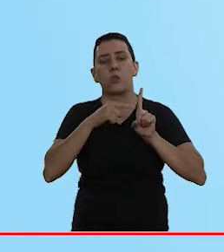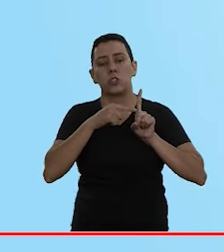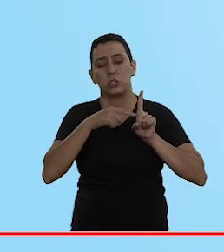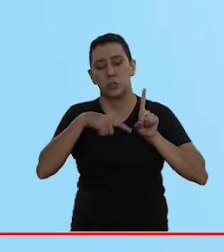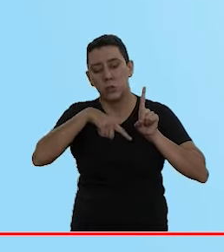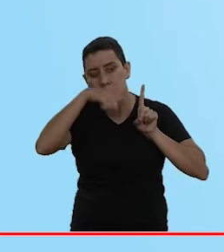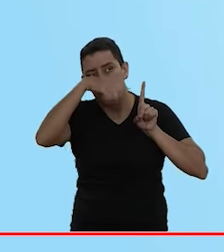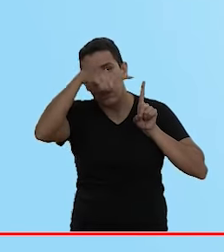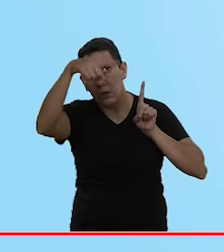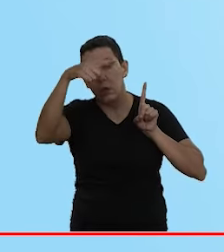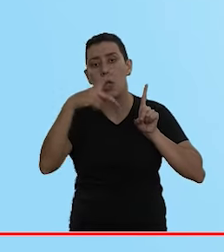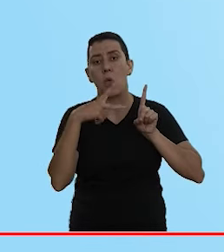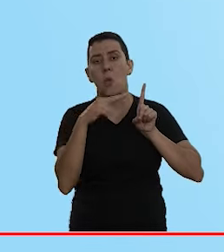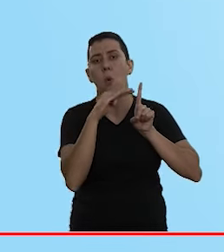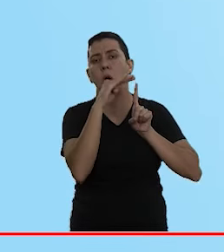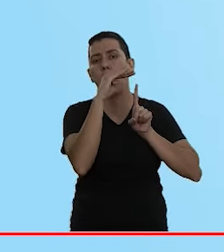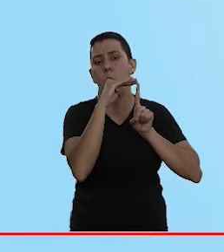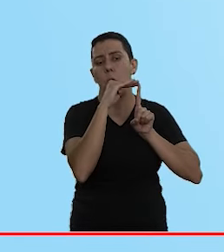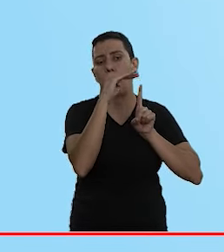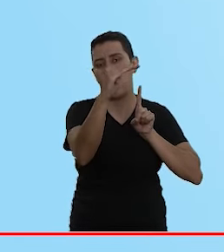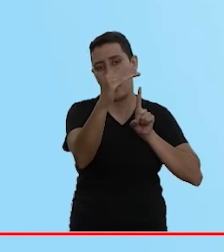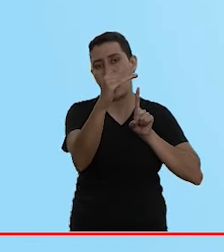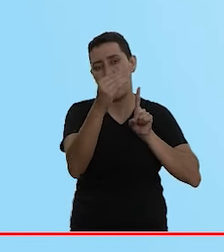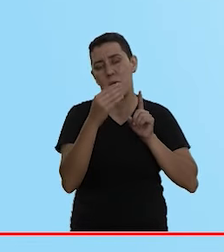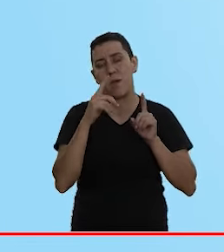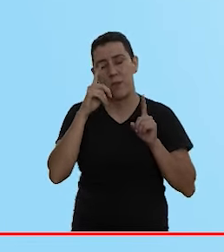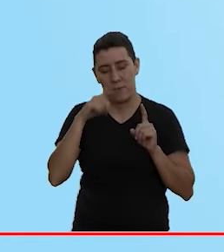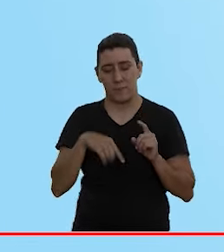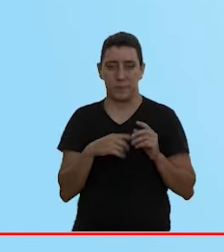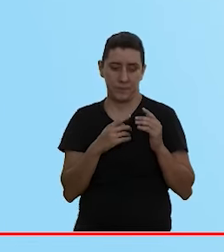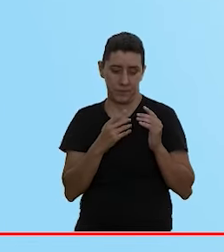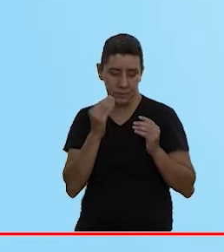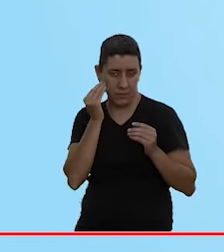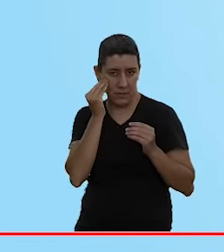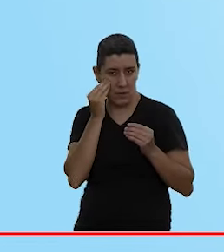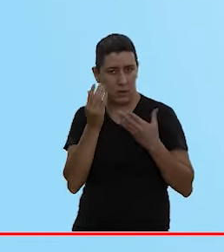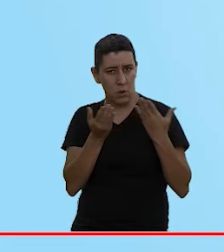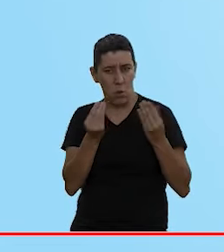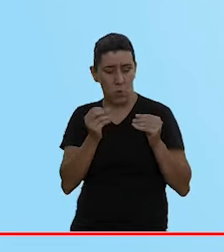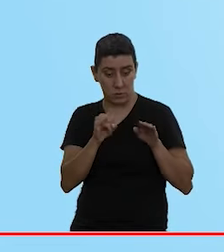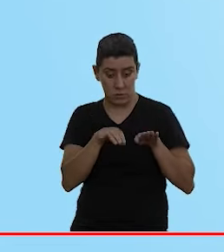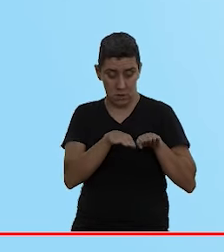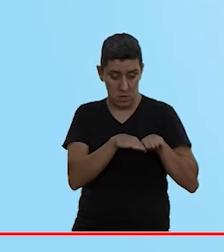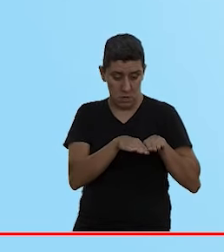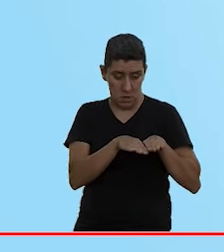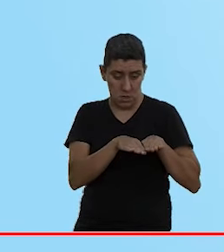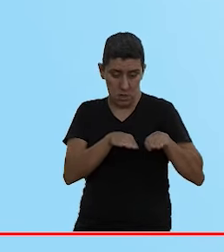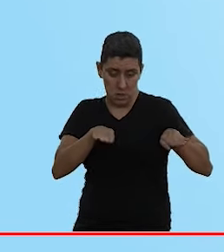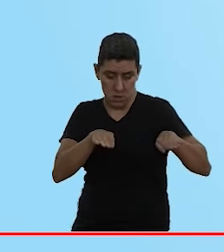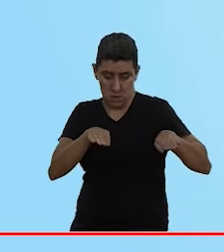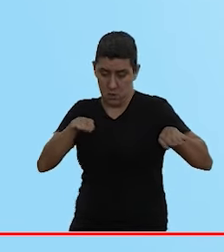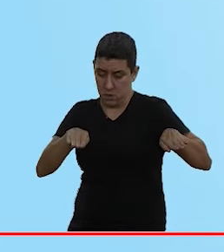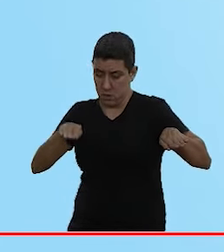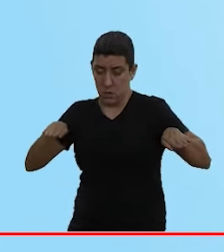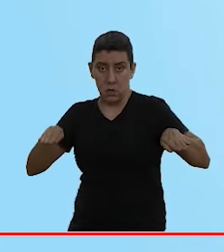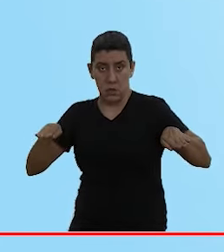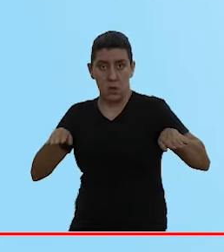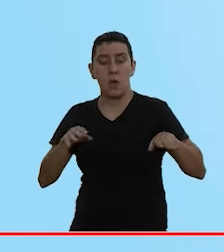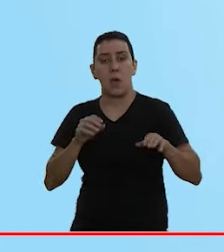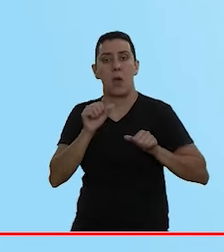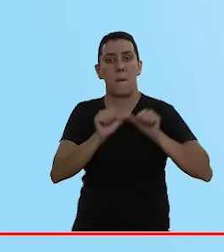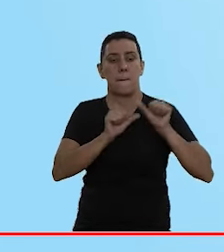Conforme você vai aumentando a irradiância, a gente observa que a tensão de circuito aberto, que é a tensão onde a corrente é zero, ela se